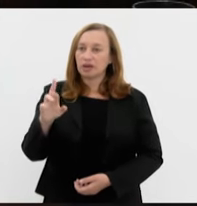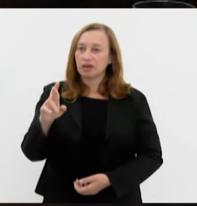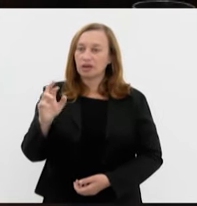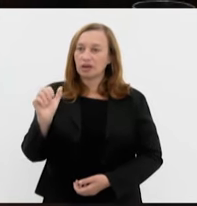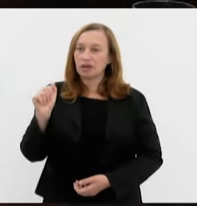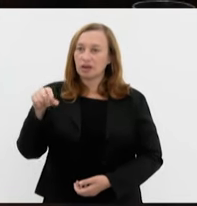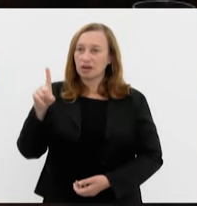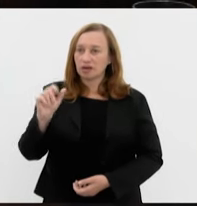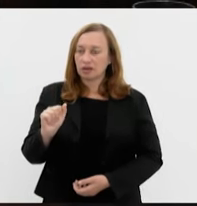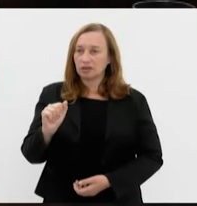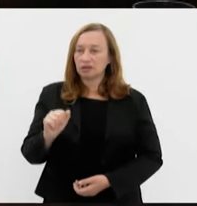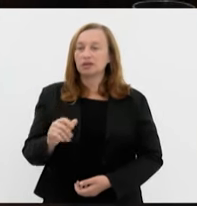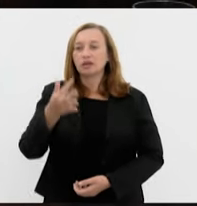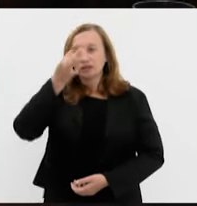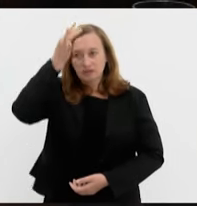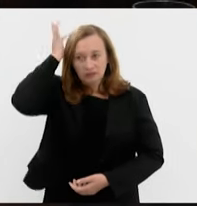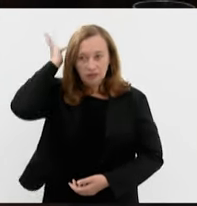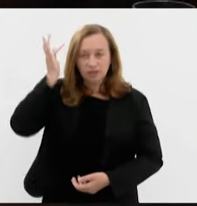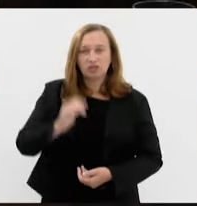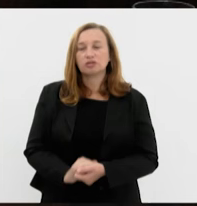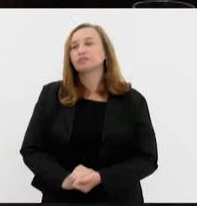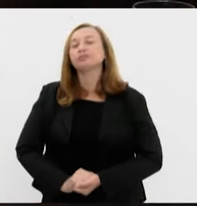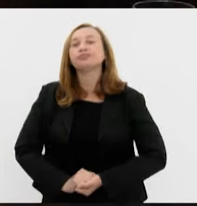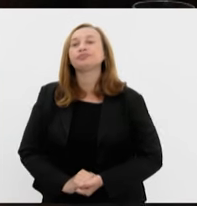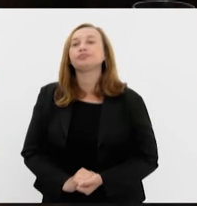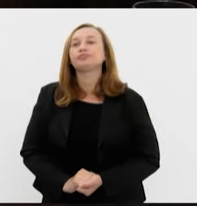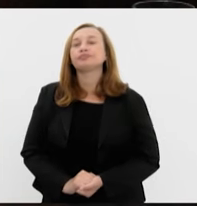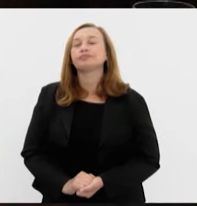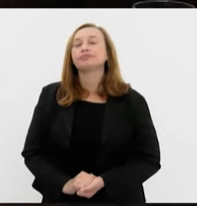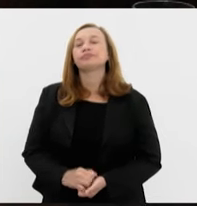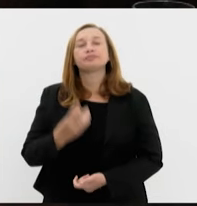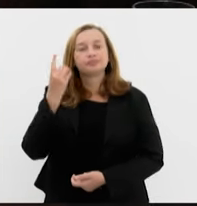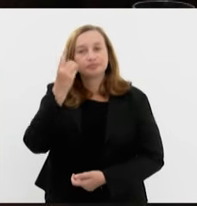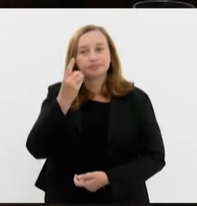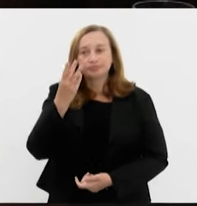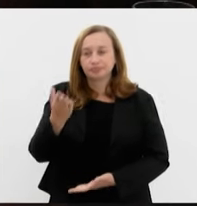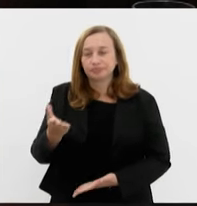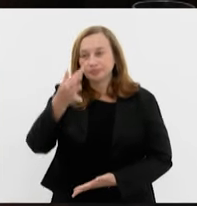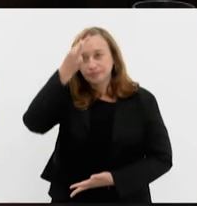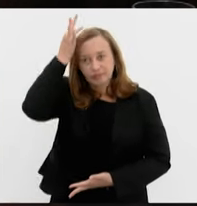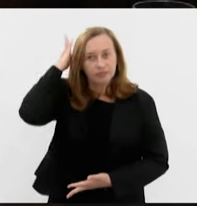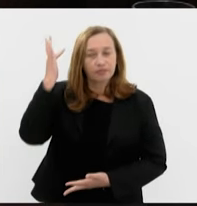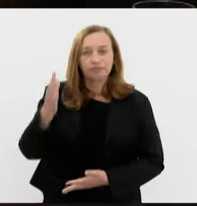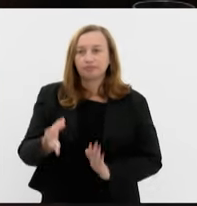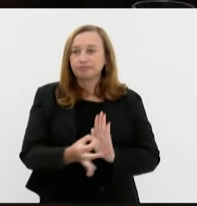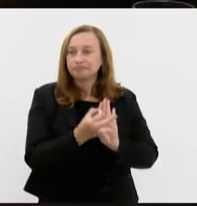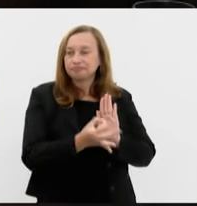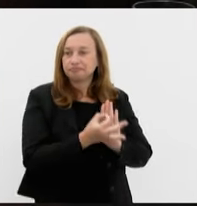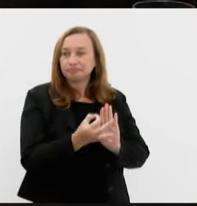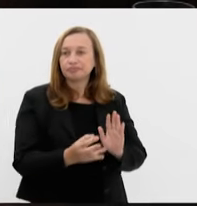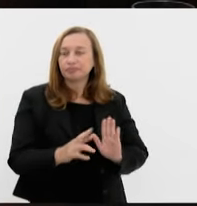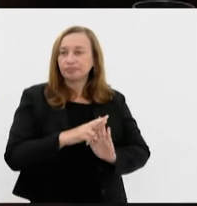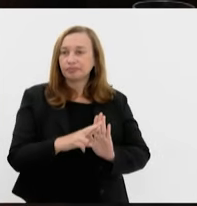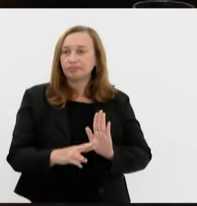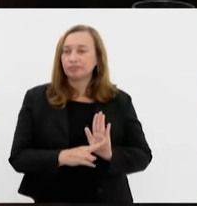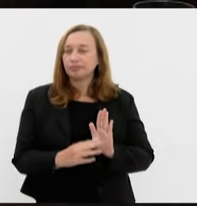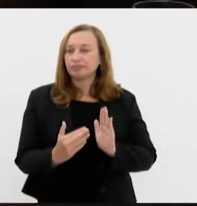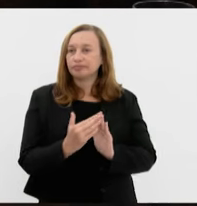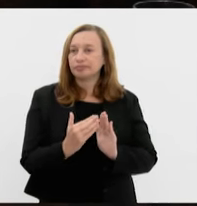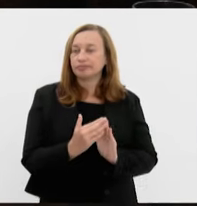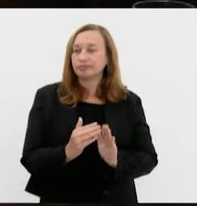Miranda Pacheco nosso nbre Deputado Fred Pacheco para emitir parecer daqui normas internas